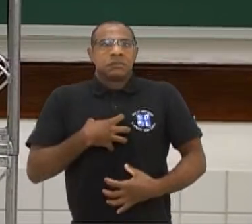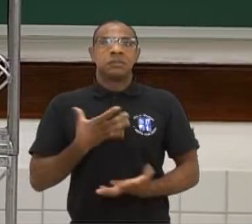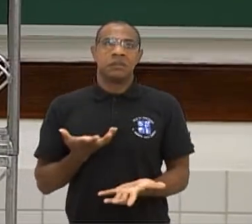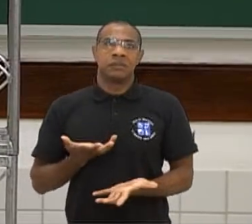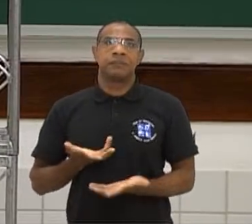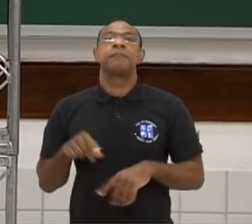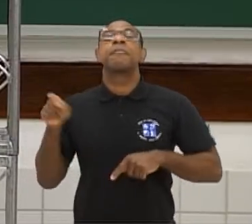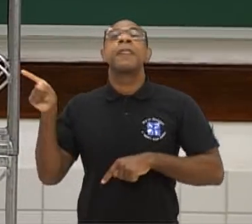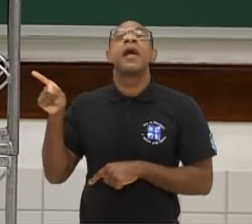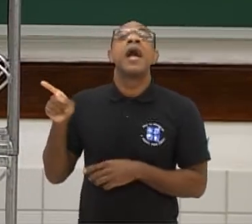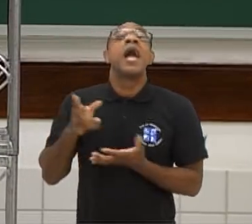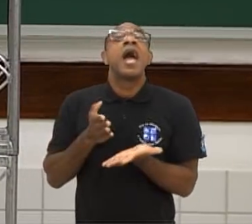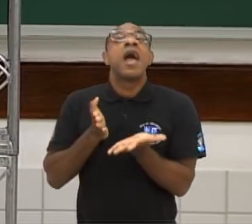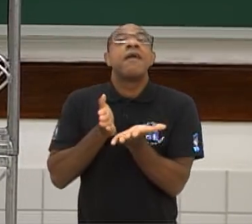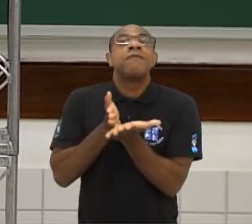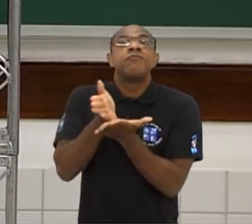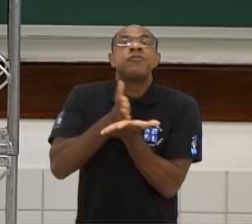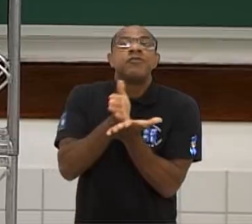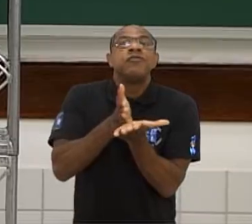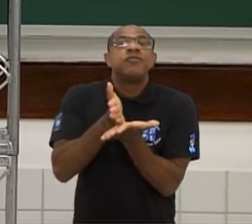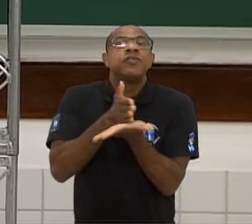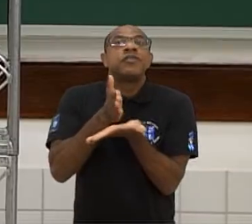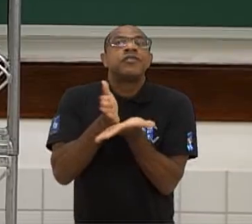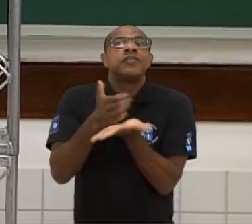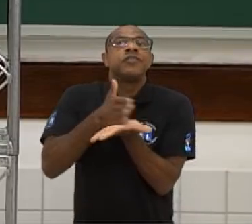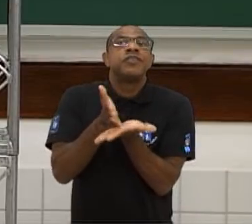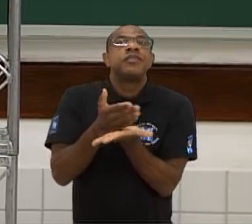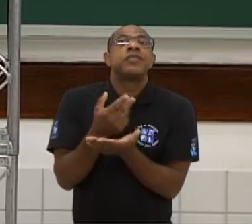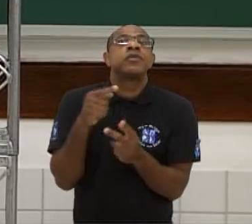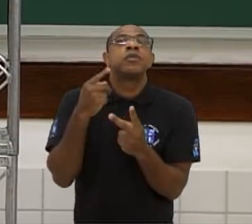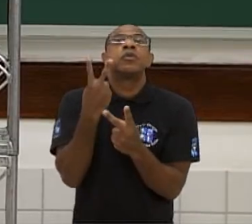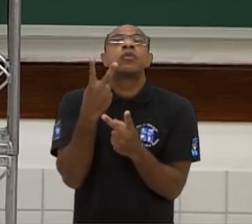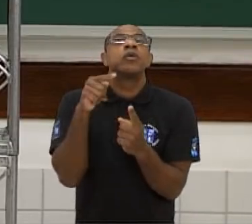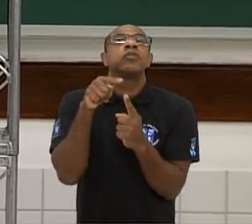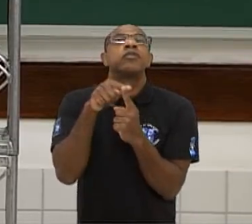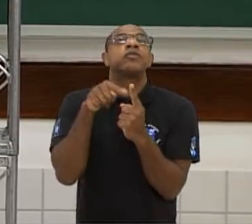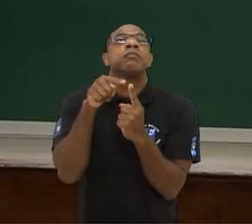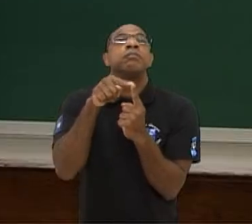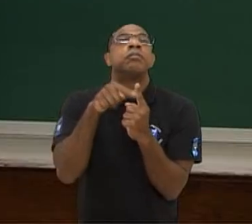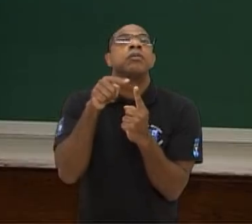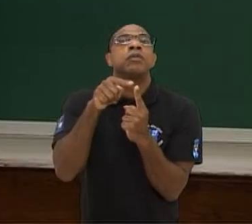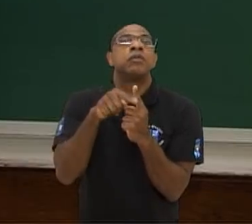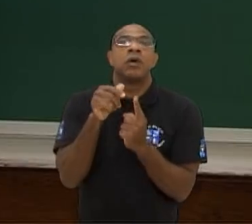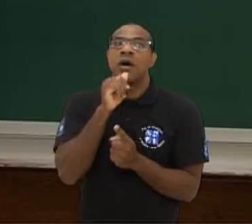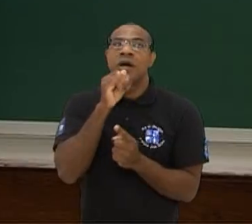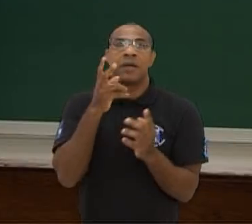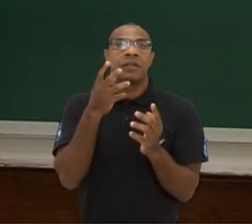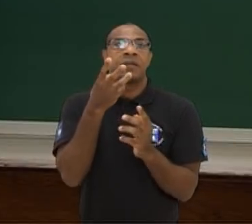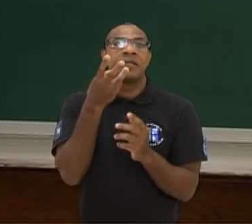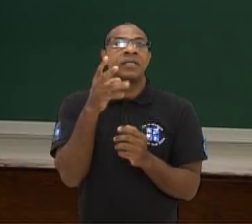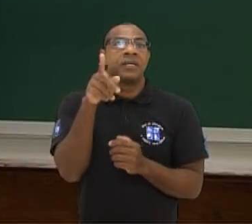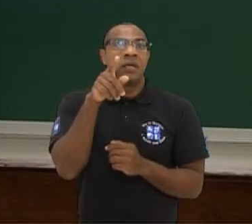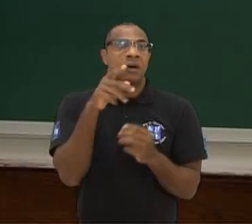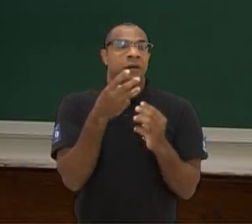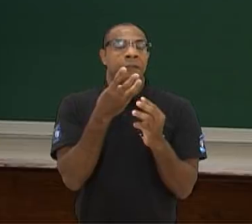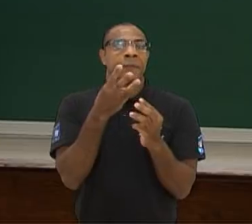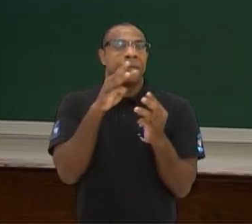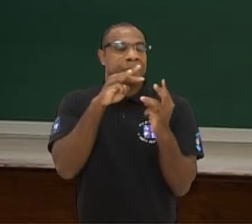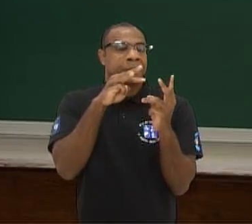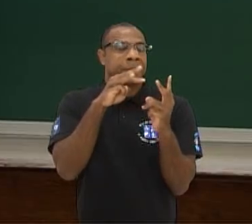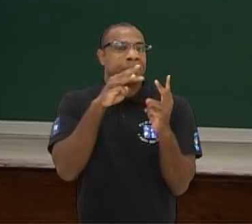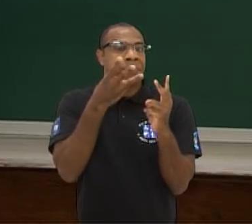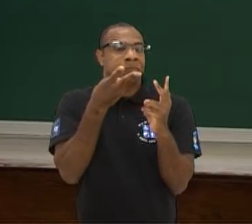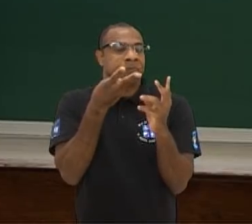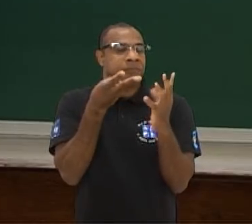2 tipos, né? Então, só para ficar claro aqui, ó, esses 3 buraquinhos, eu